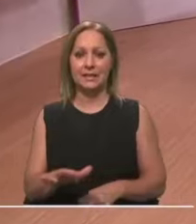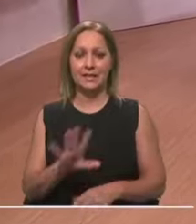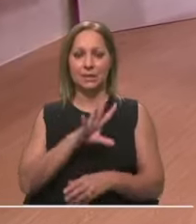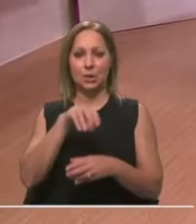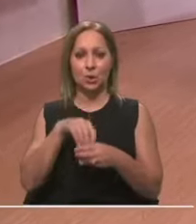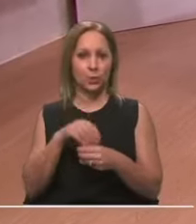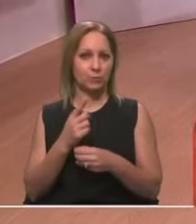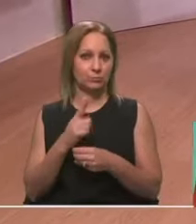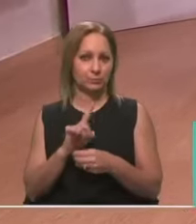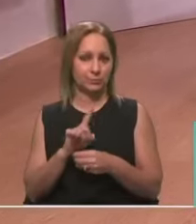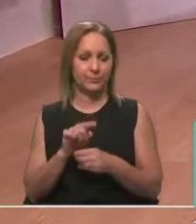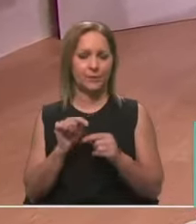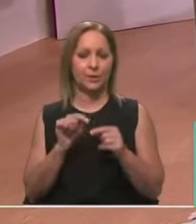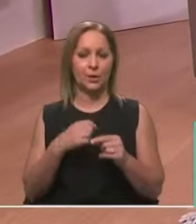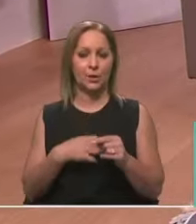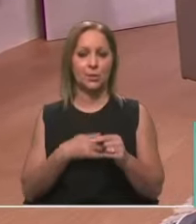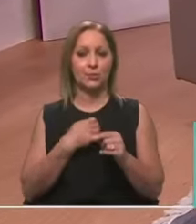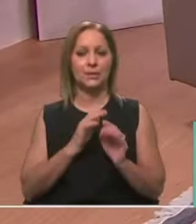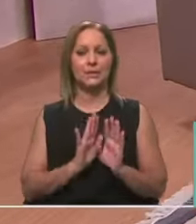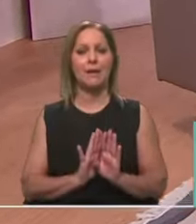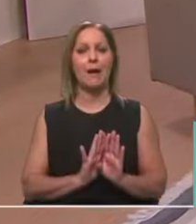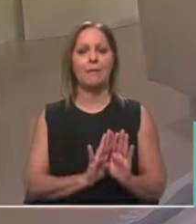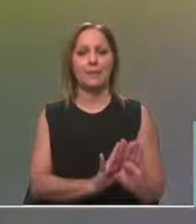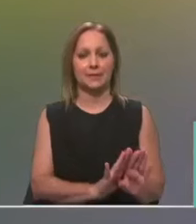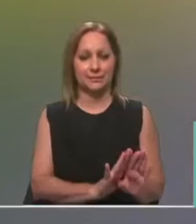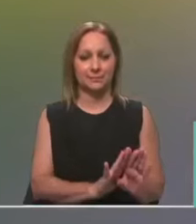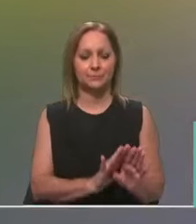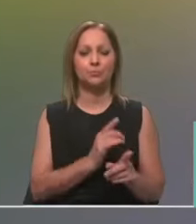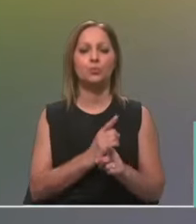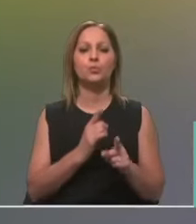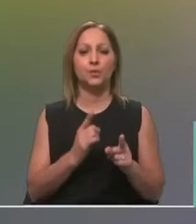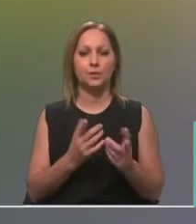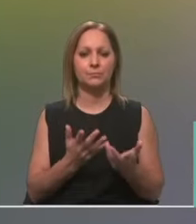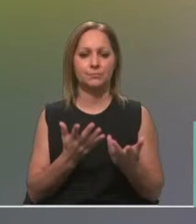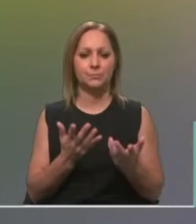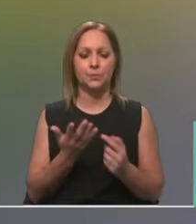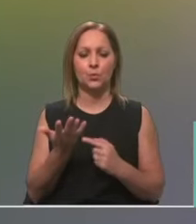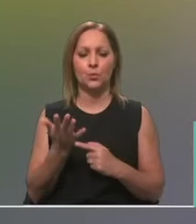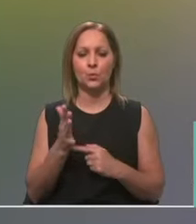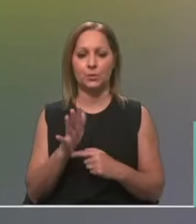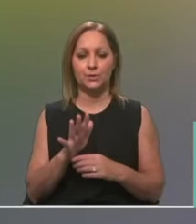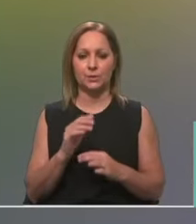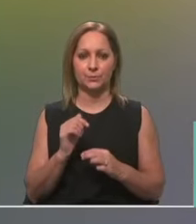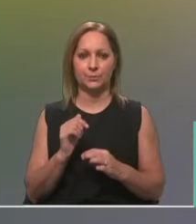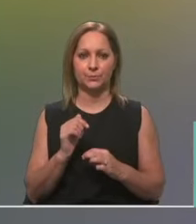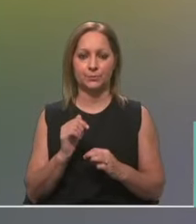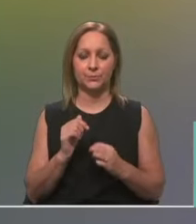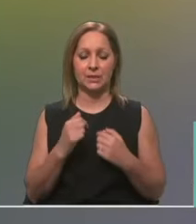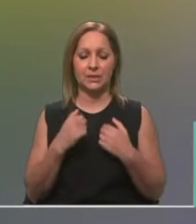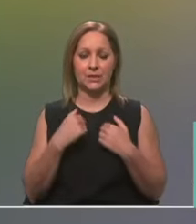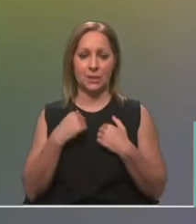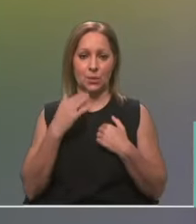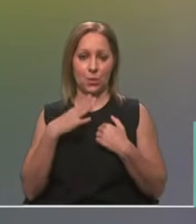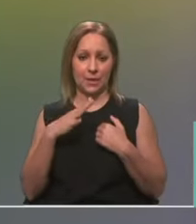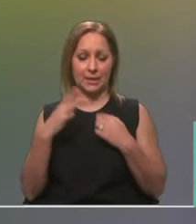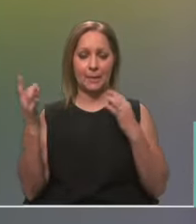incluíam. E eu sentia-me à parte. Mas porquê? Por exemplo, eu tentava